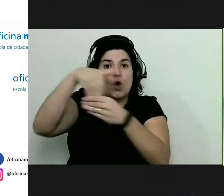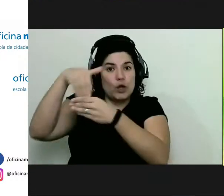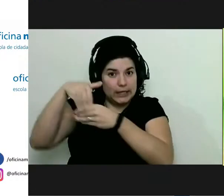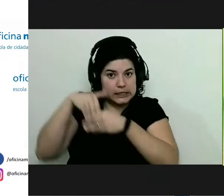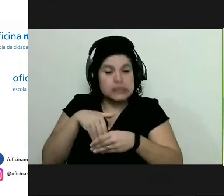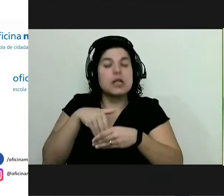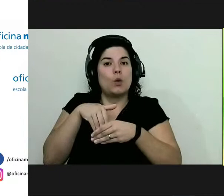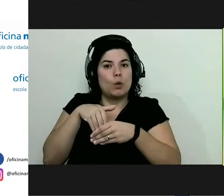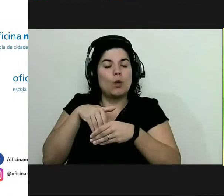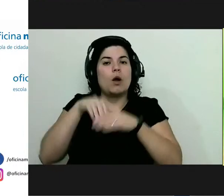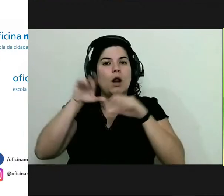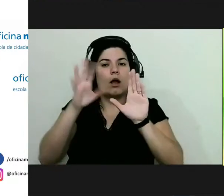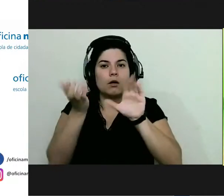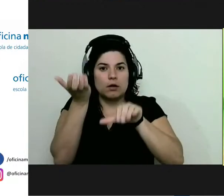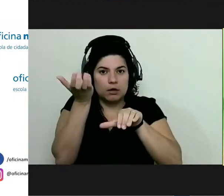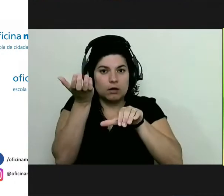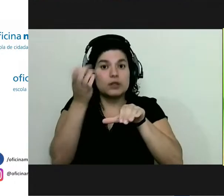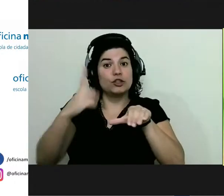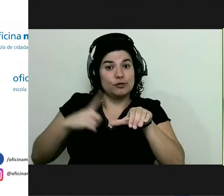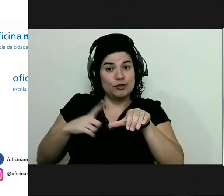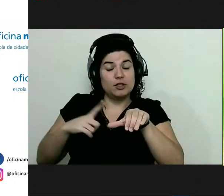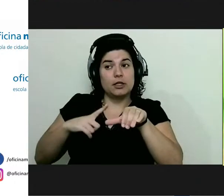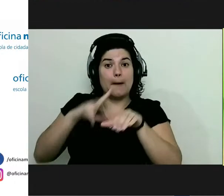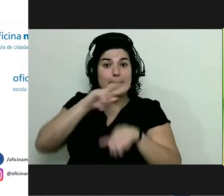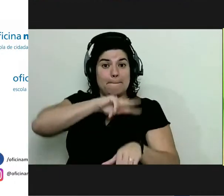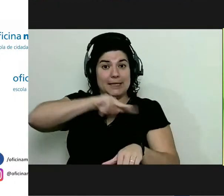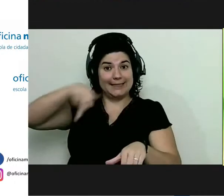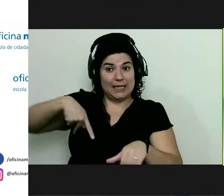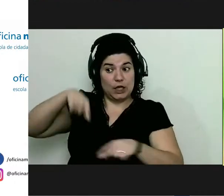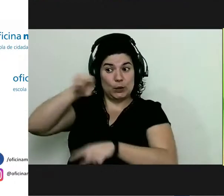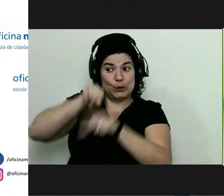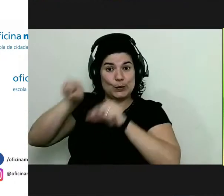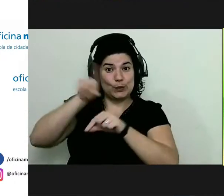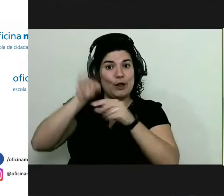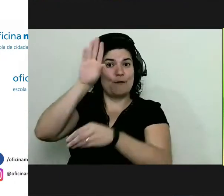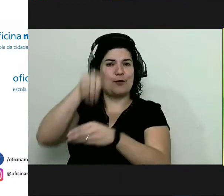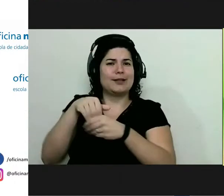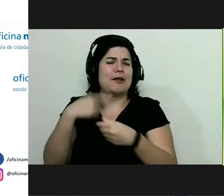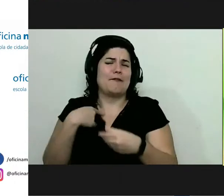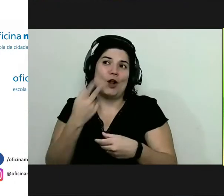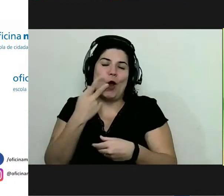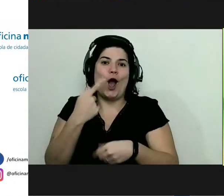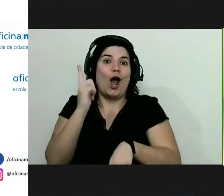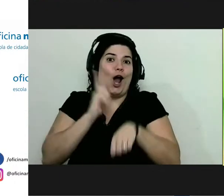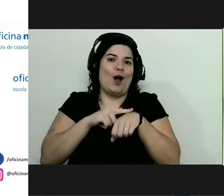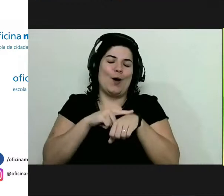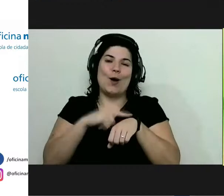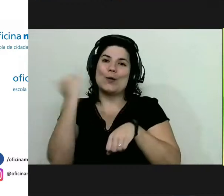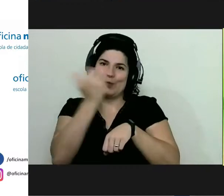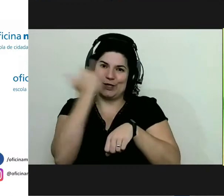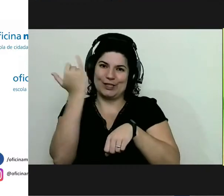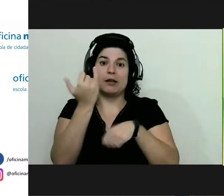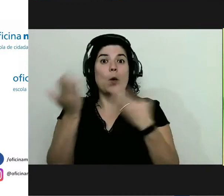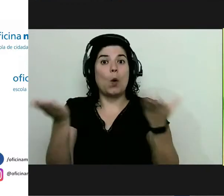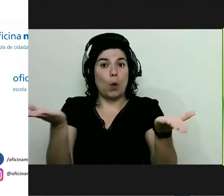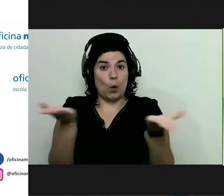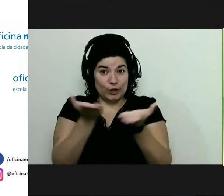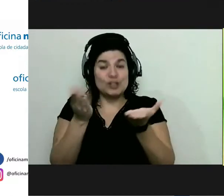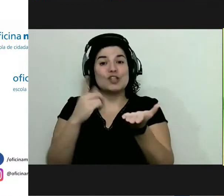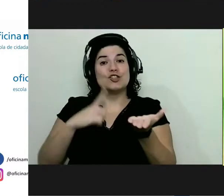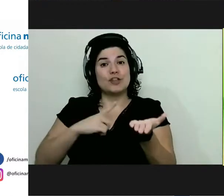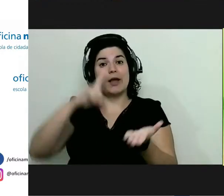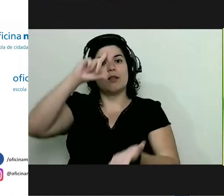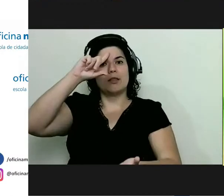da Câmara dos Deputados da mesa diretora da Câmara dos Deputados né e ainda brincou no dia falou olha que momento propício E hoje nós tivermos essa